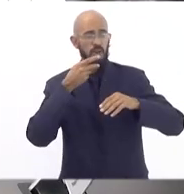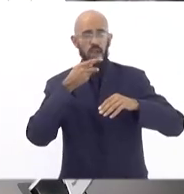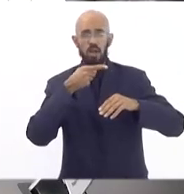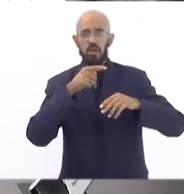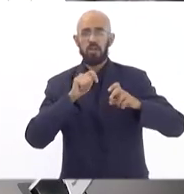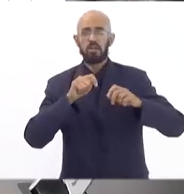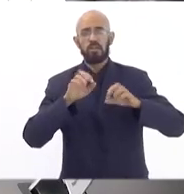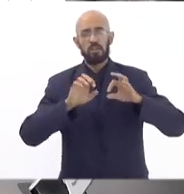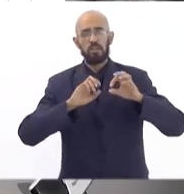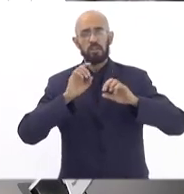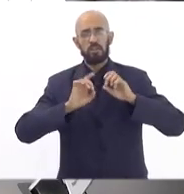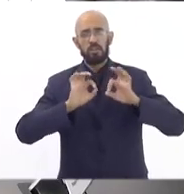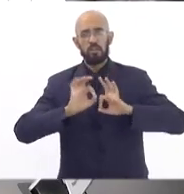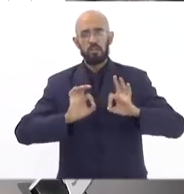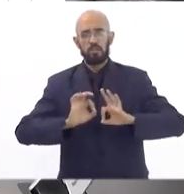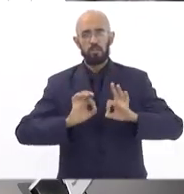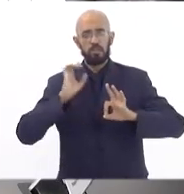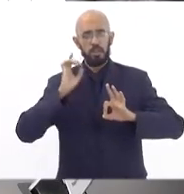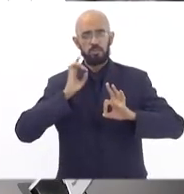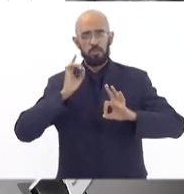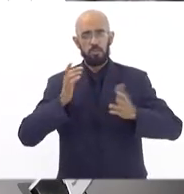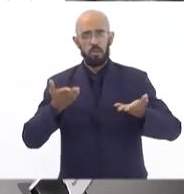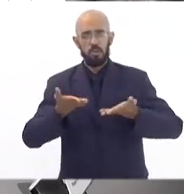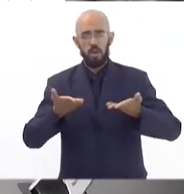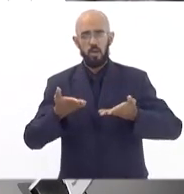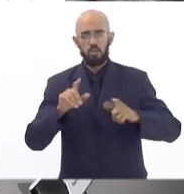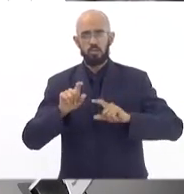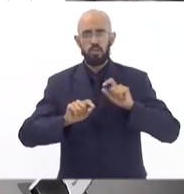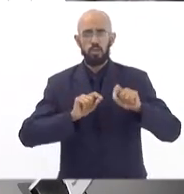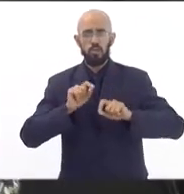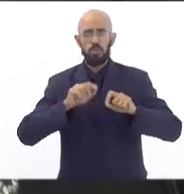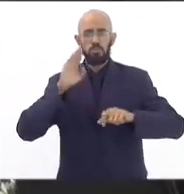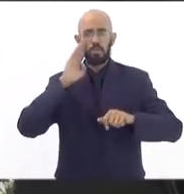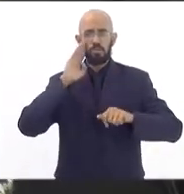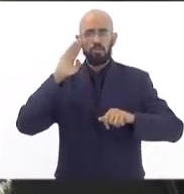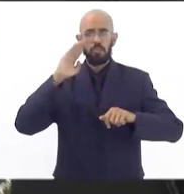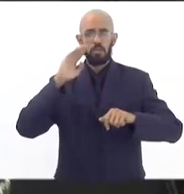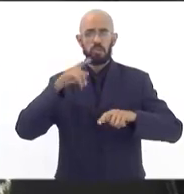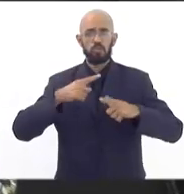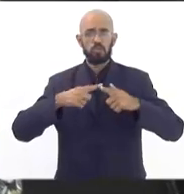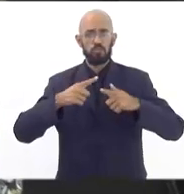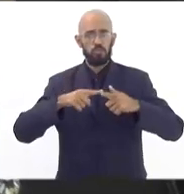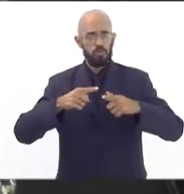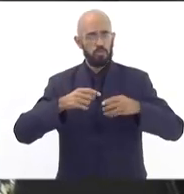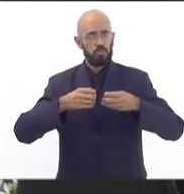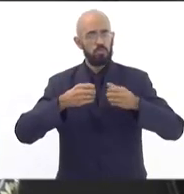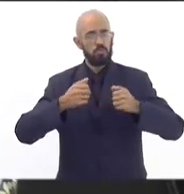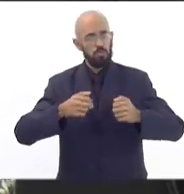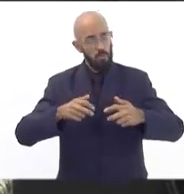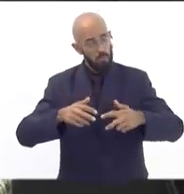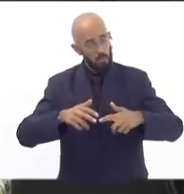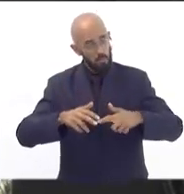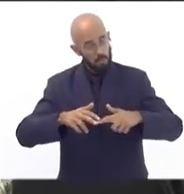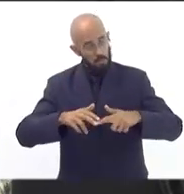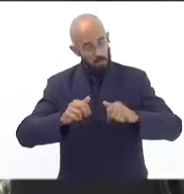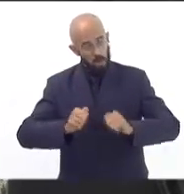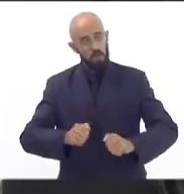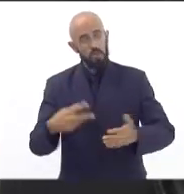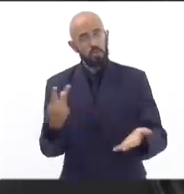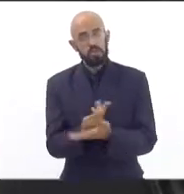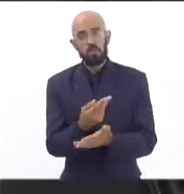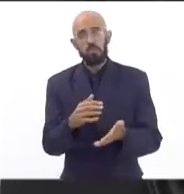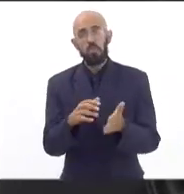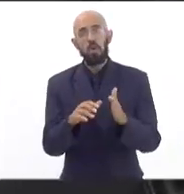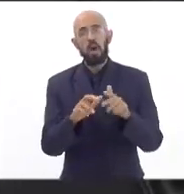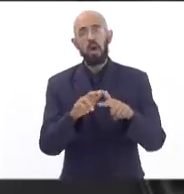cada Deputado se preparou para o dia de hoje que fala principalmente a questão dos desatres que podem ocorrer devido a questão